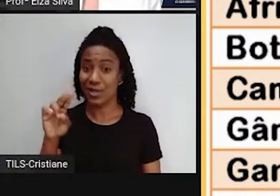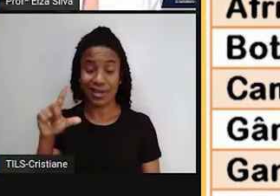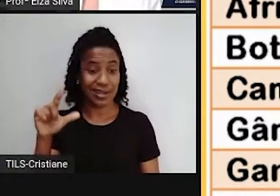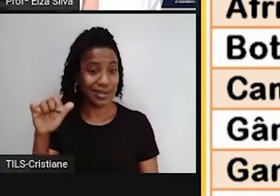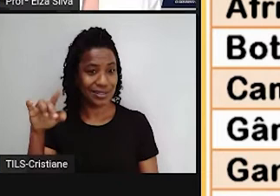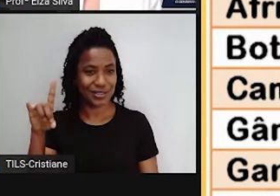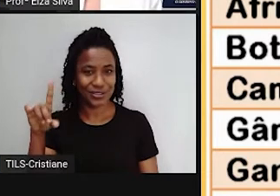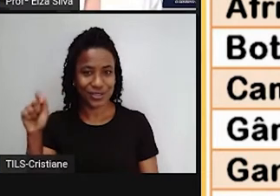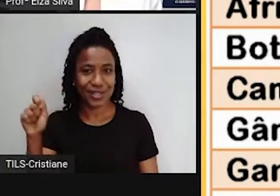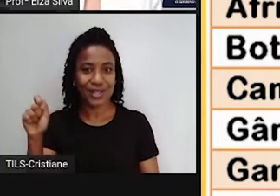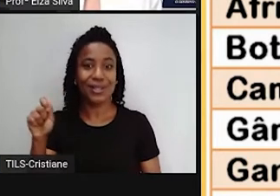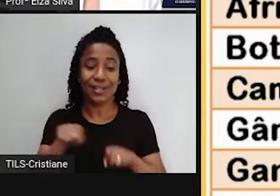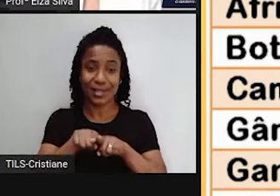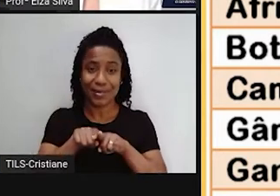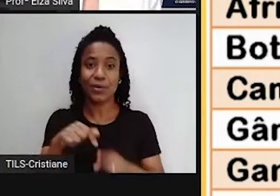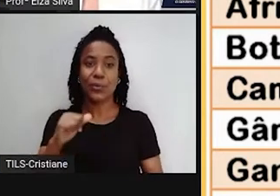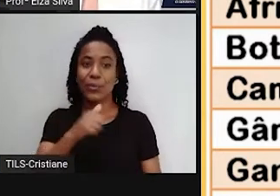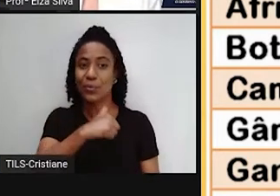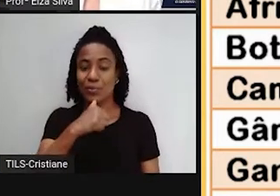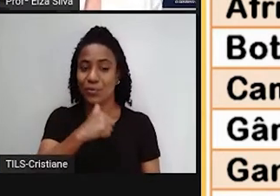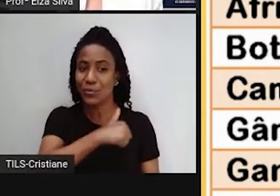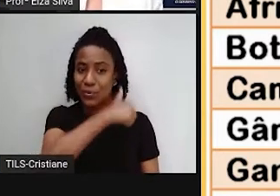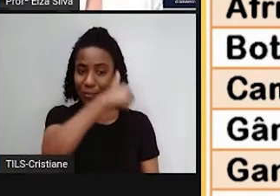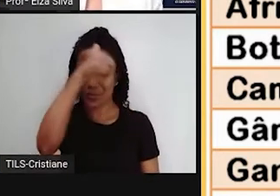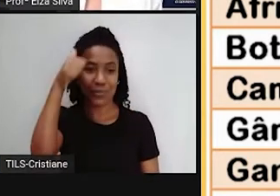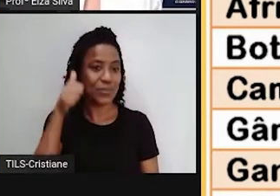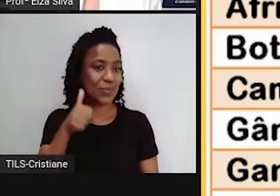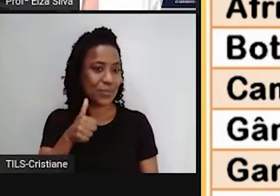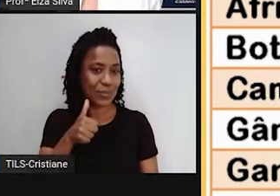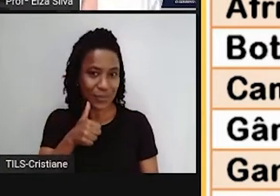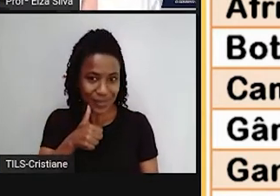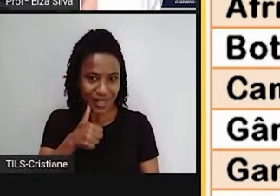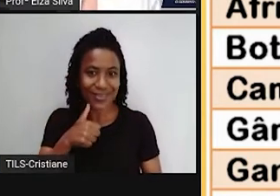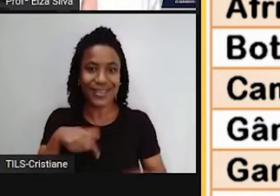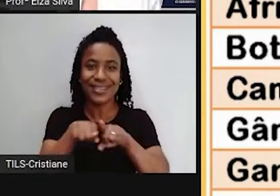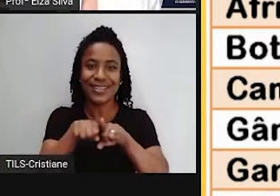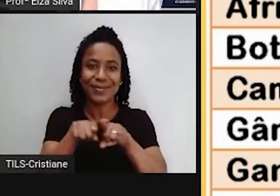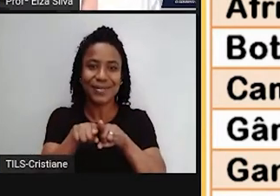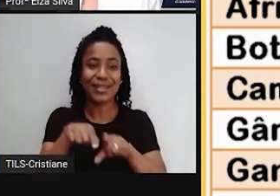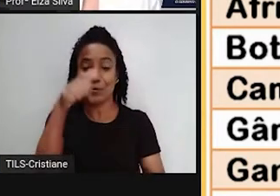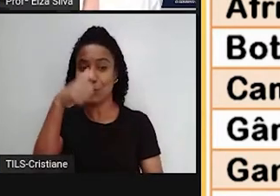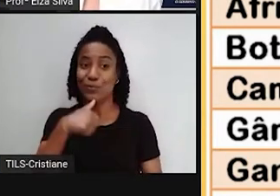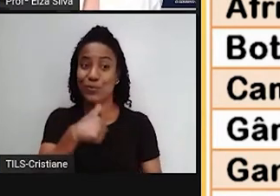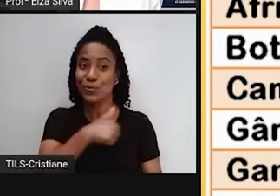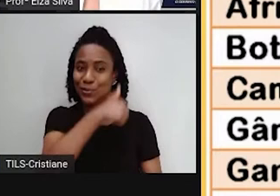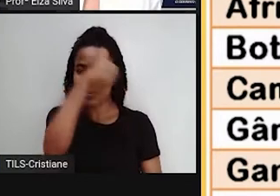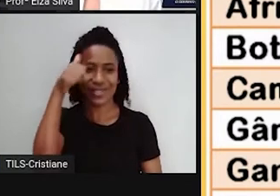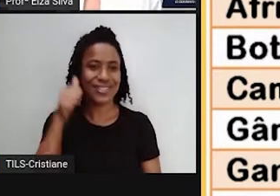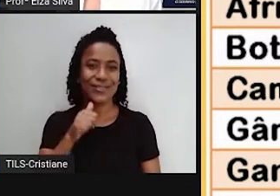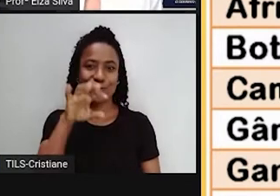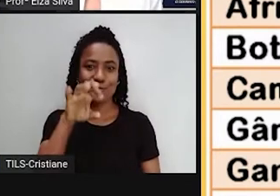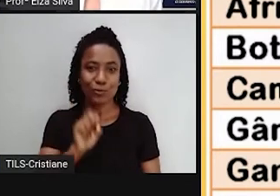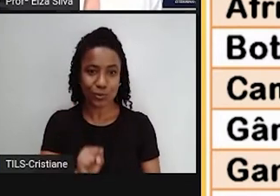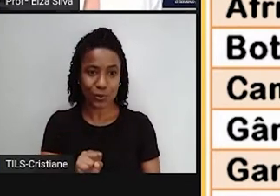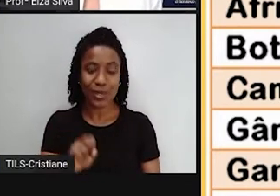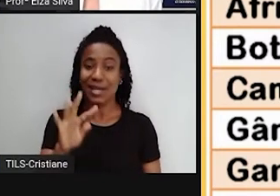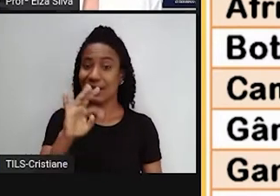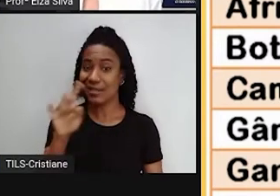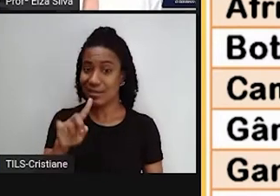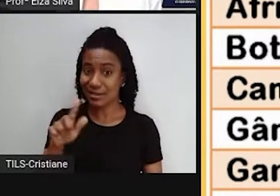Sudão, Sudão do Sul, Tanzânia, Uganda, Zâmbia e